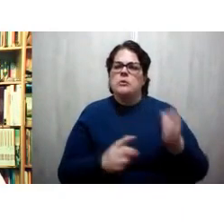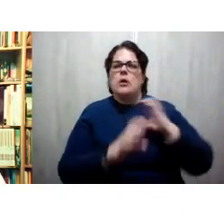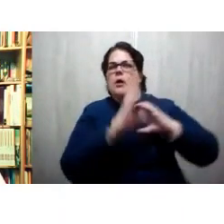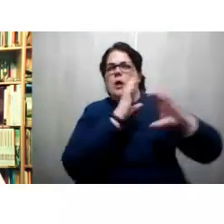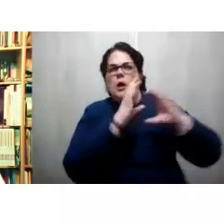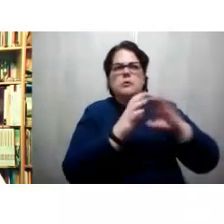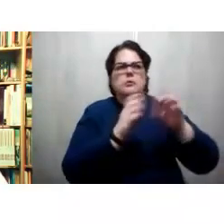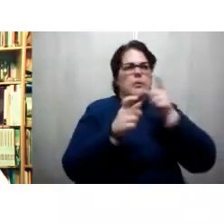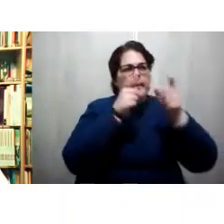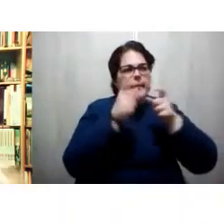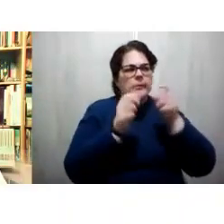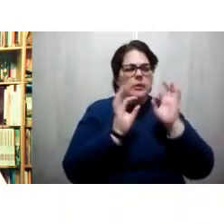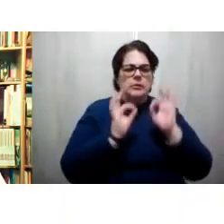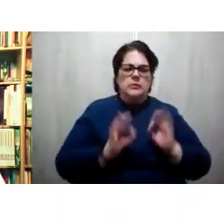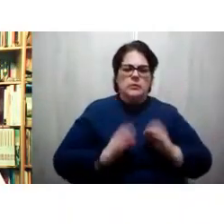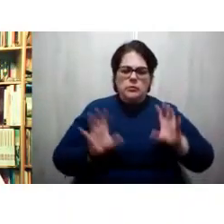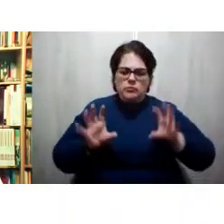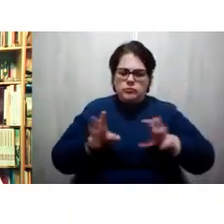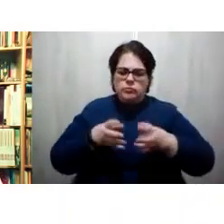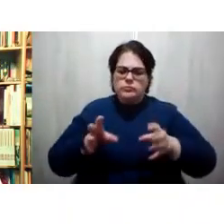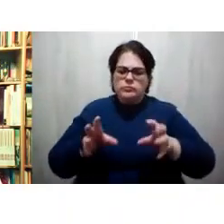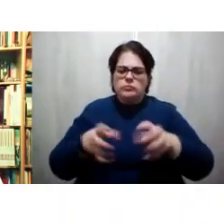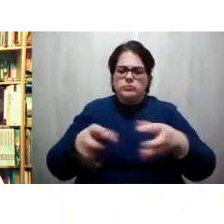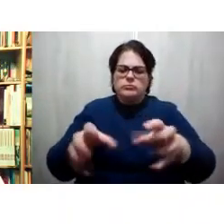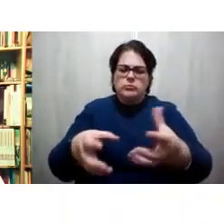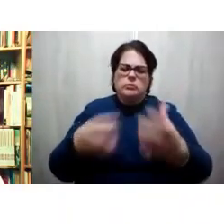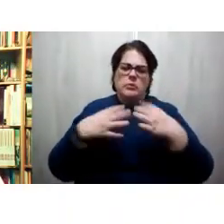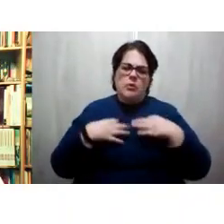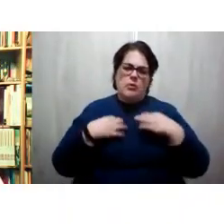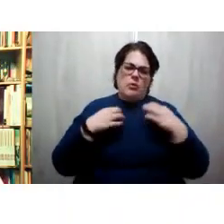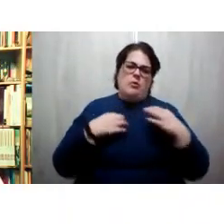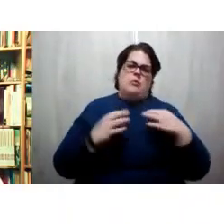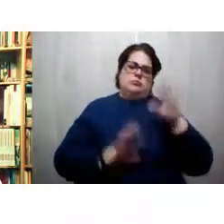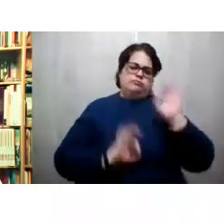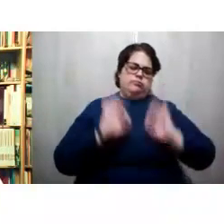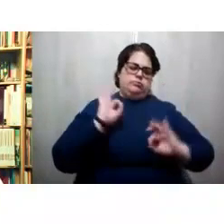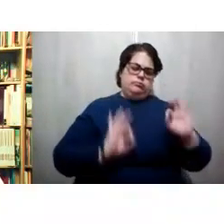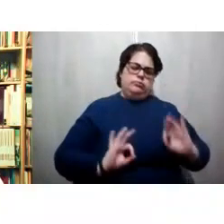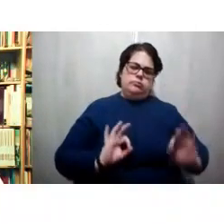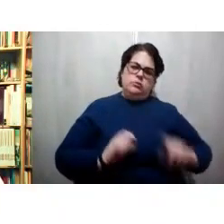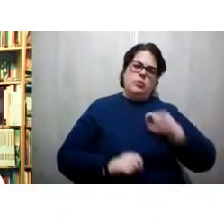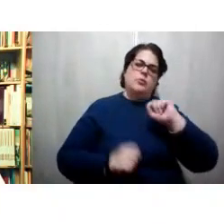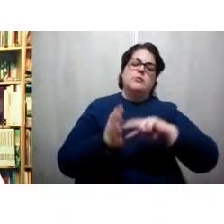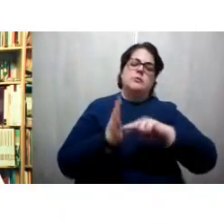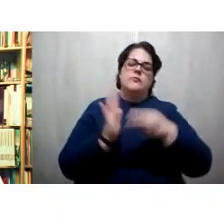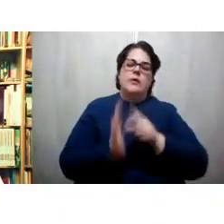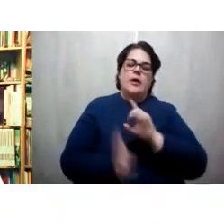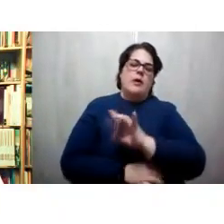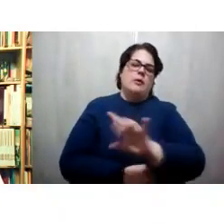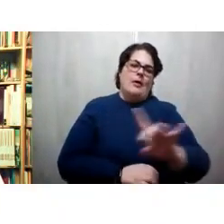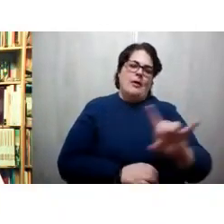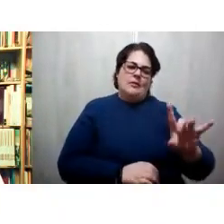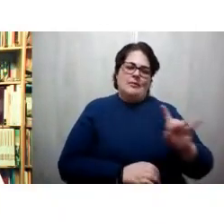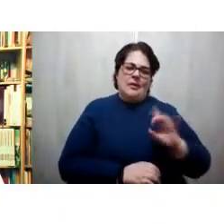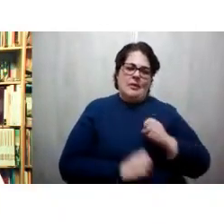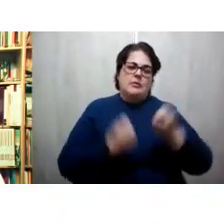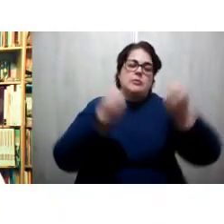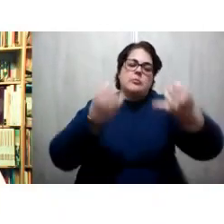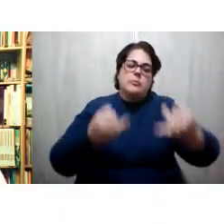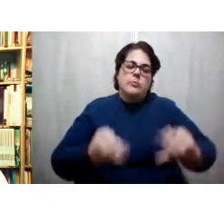cada ala, cada fantasia, com então o significado, né, desse